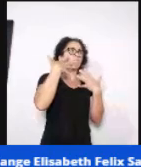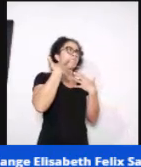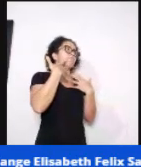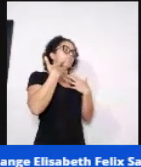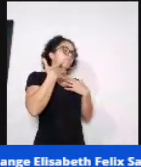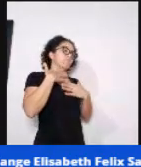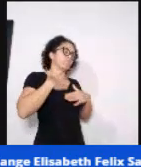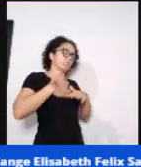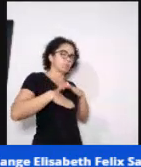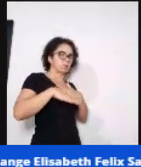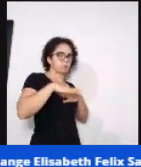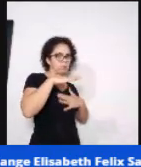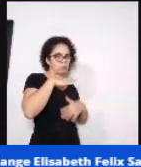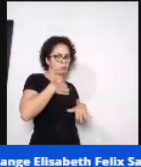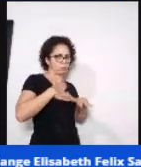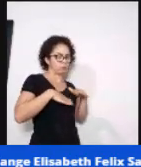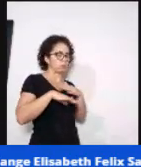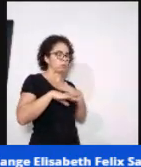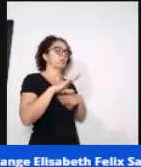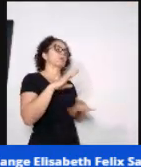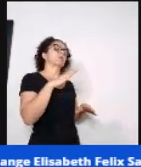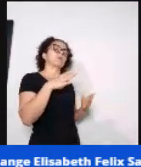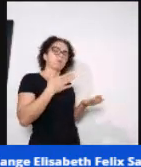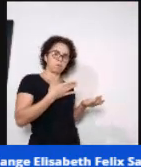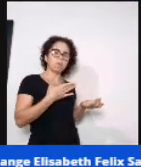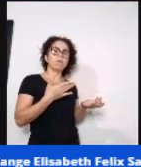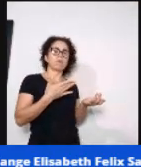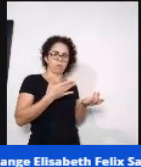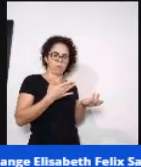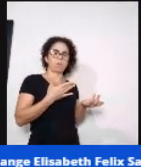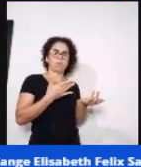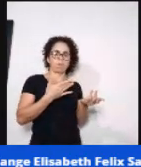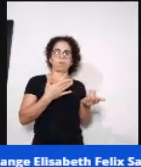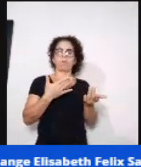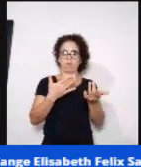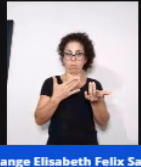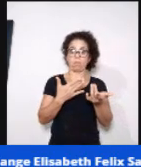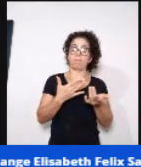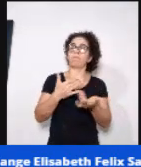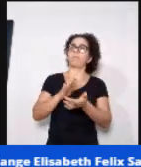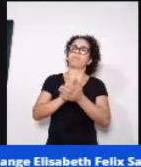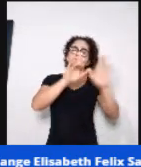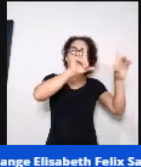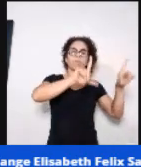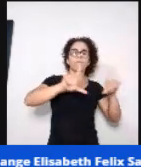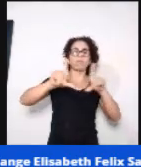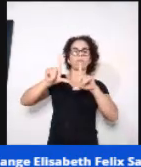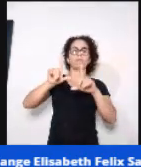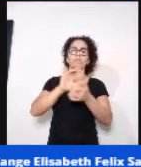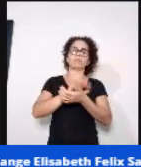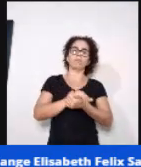Quebra ela inteirinha no meio. Ou quebra em 3 partes. Mais um, por favor.